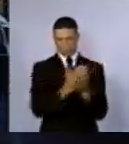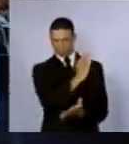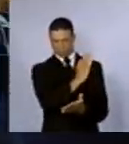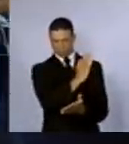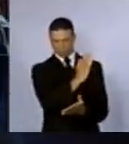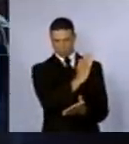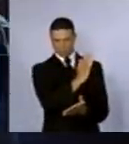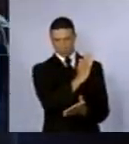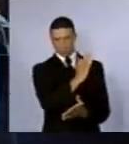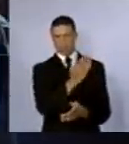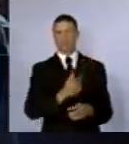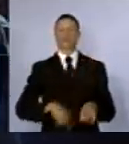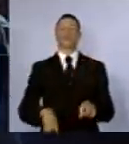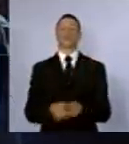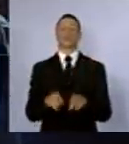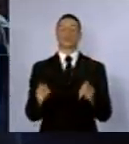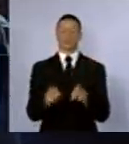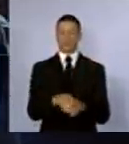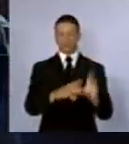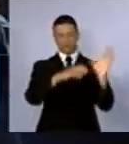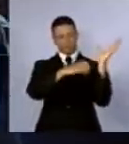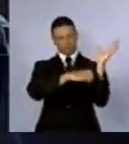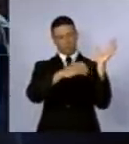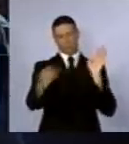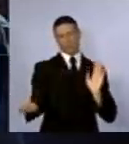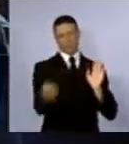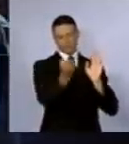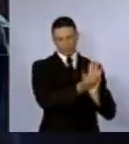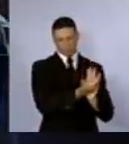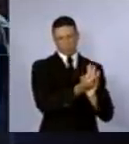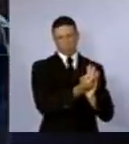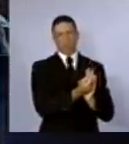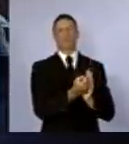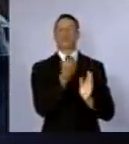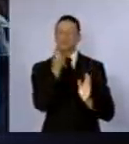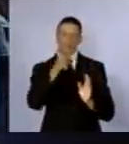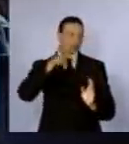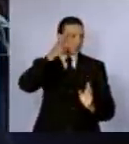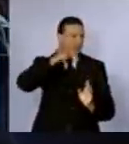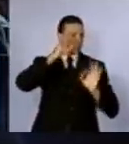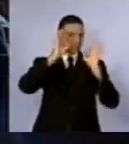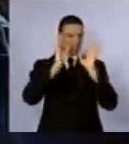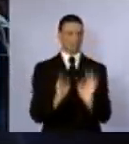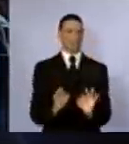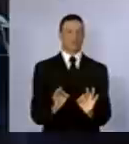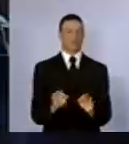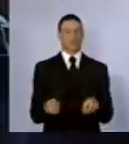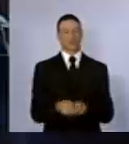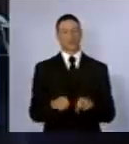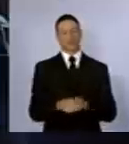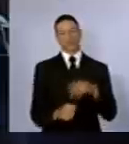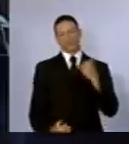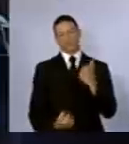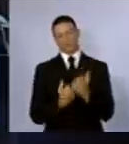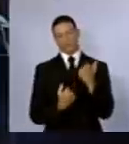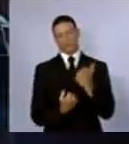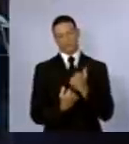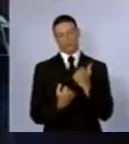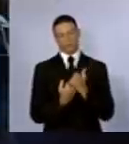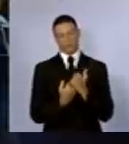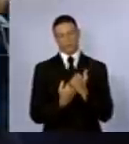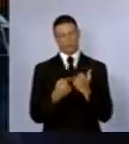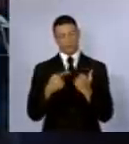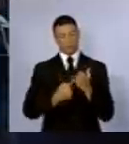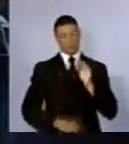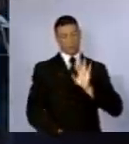por conta da legitimidade, da legalidade dessa ação, dessa política, né, e também pela representatividade, né, que